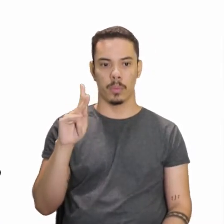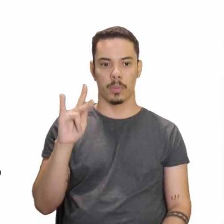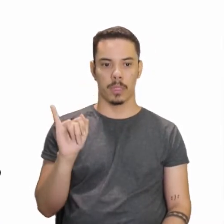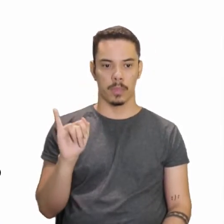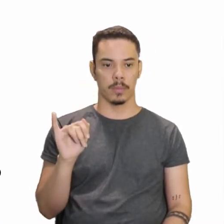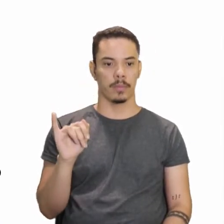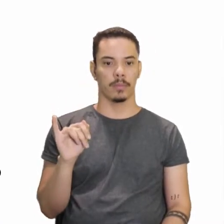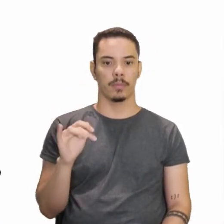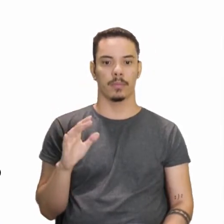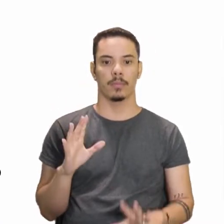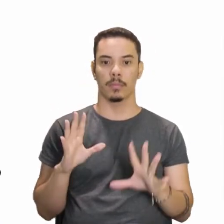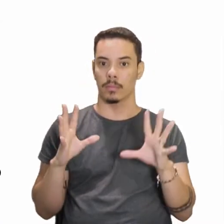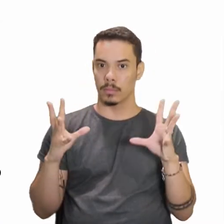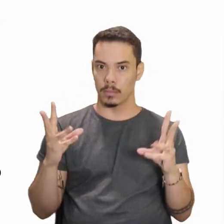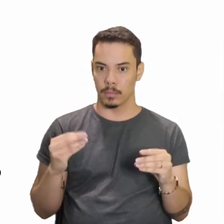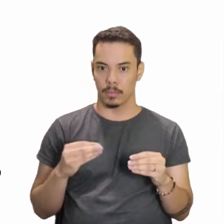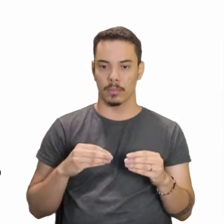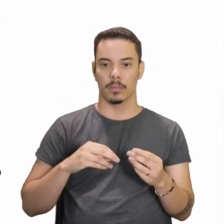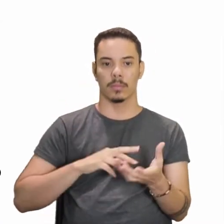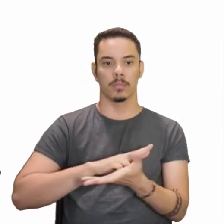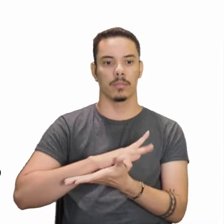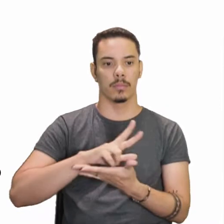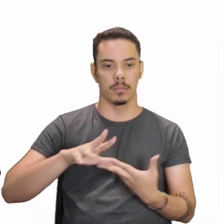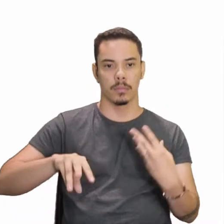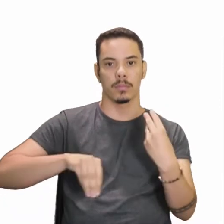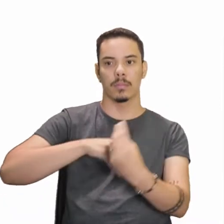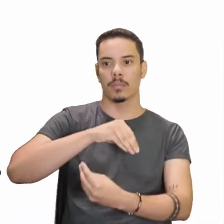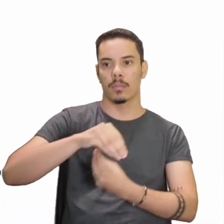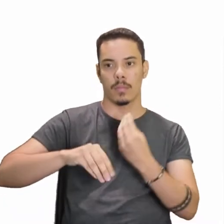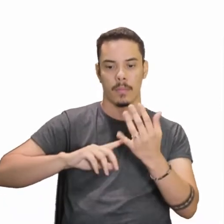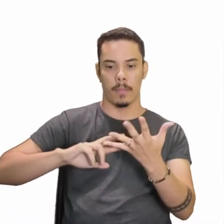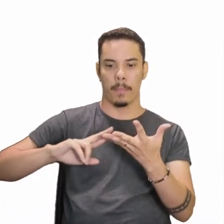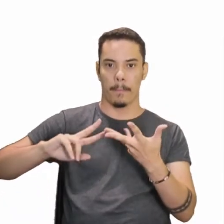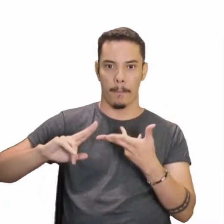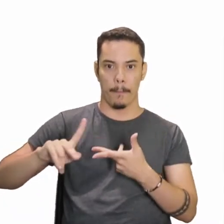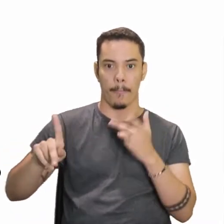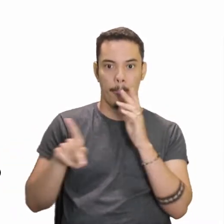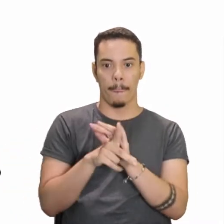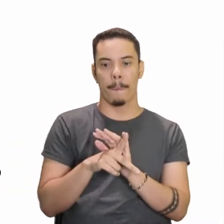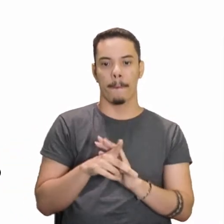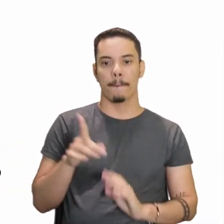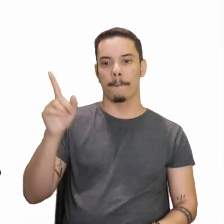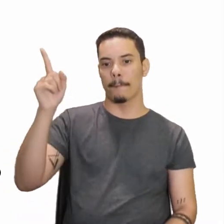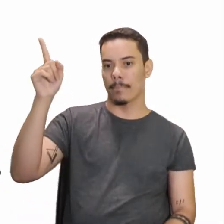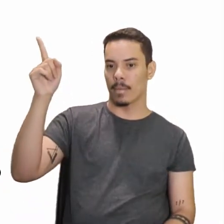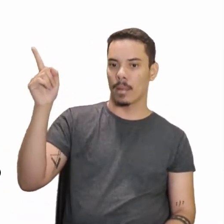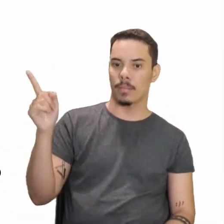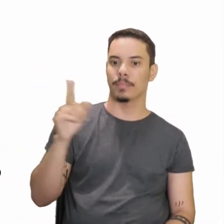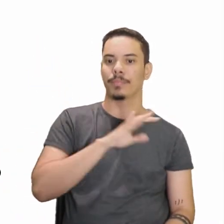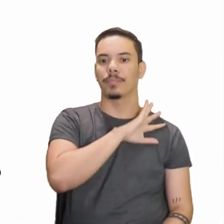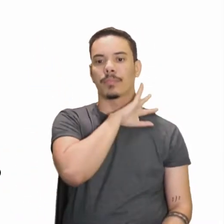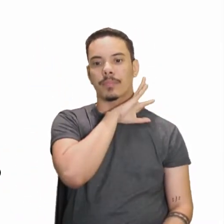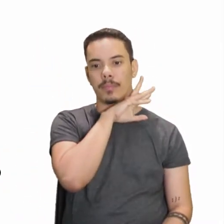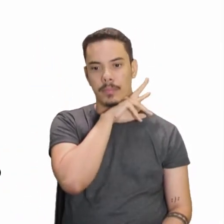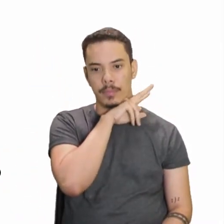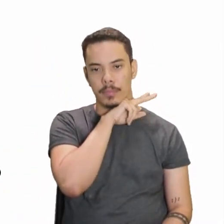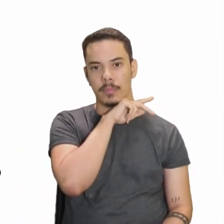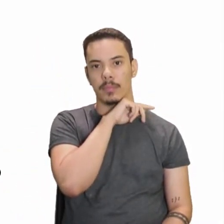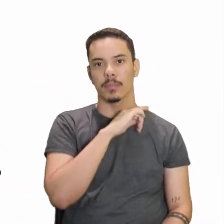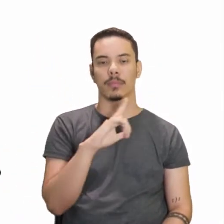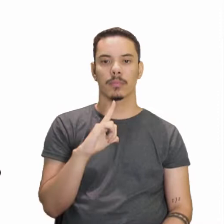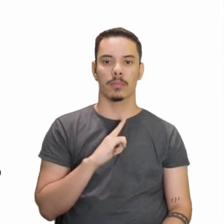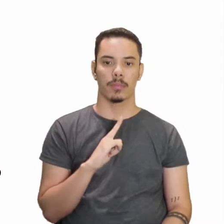da mandioca, né, tacacá com tucupi, certo? Também aqui no campo aqui dos animais, né, nós vamos ter